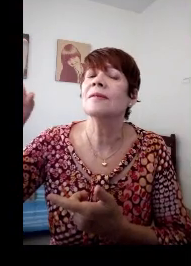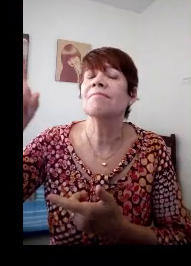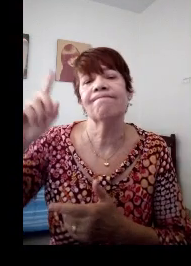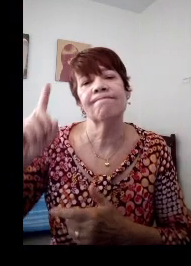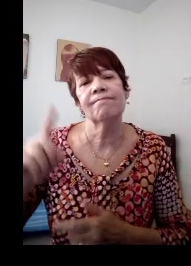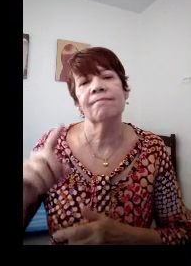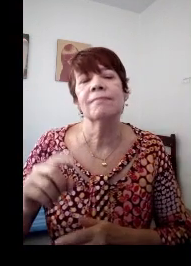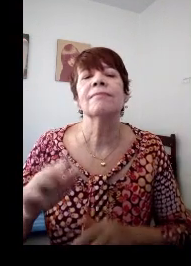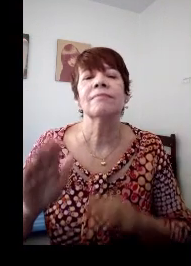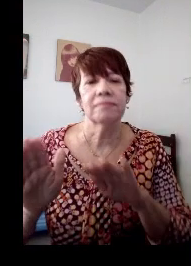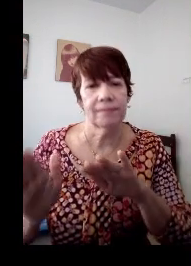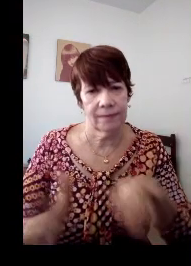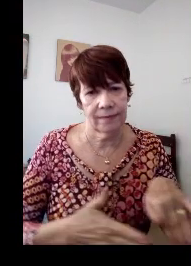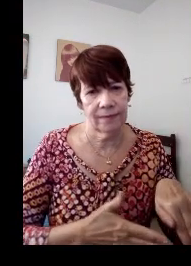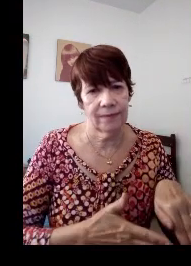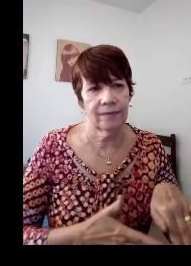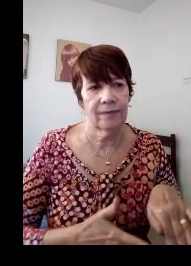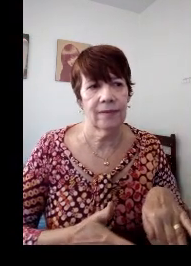Veja bem,